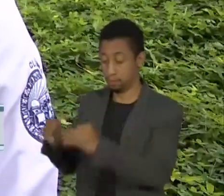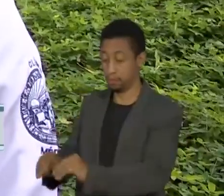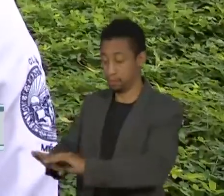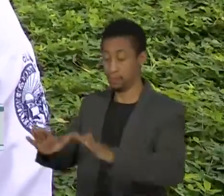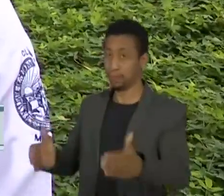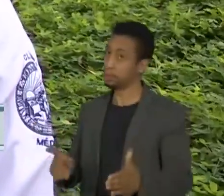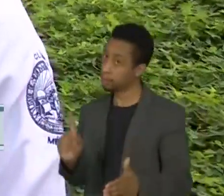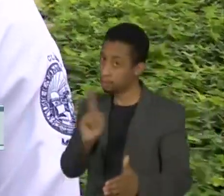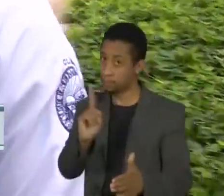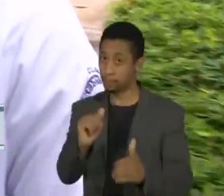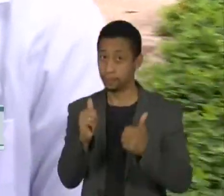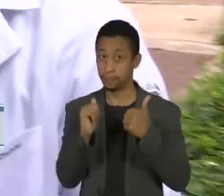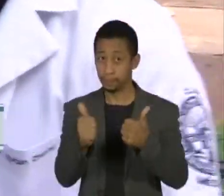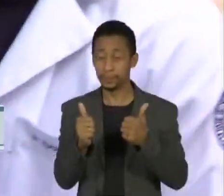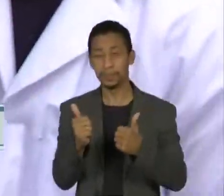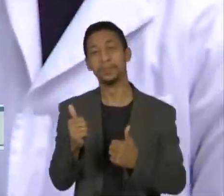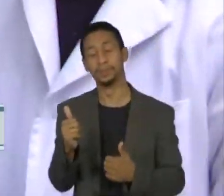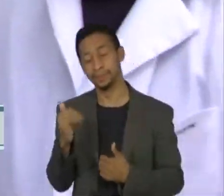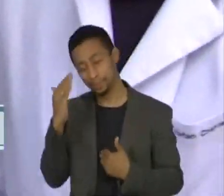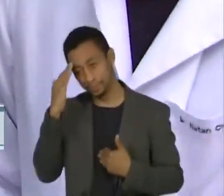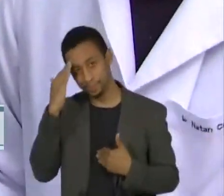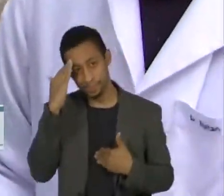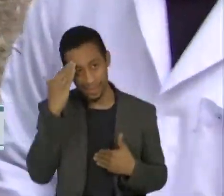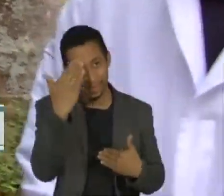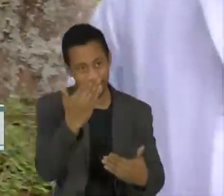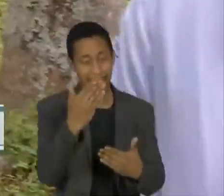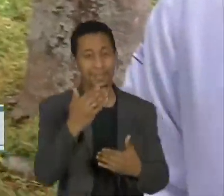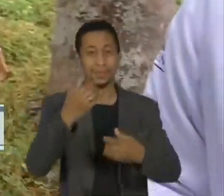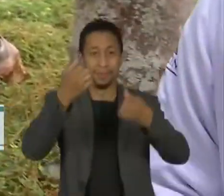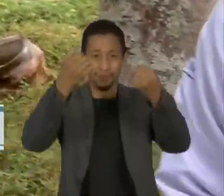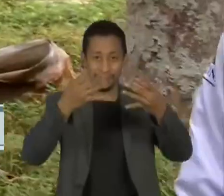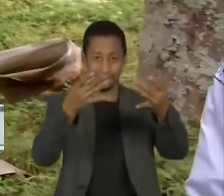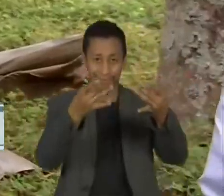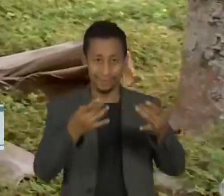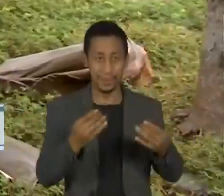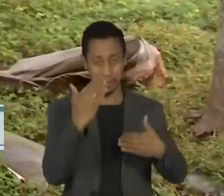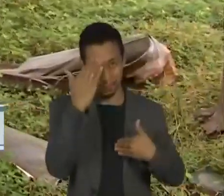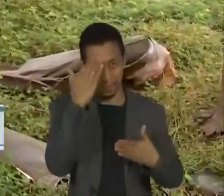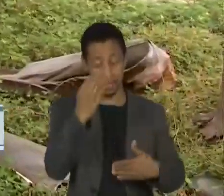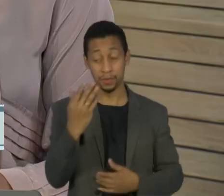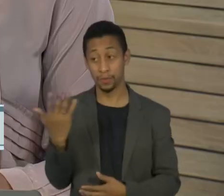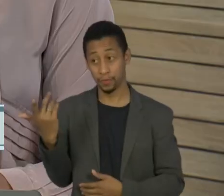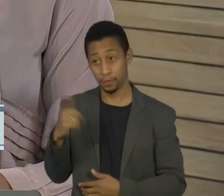máscara. Tá certo, doutor. Obrigado pelas suas informações. Boa tarde para você. Eu volto com você, Aldo.